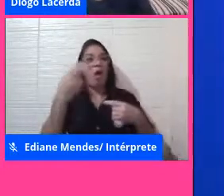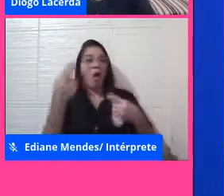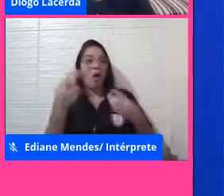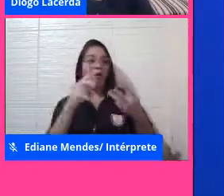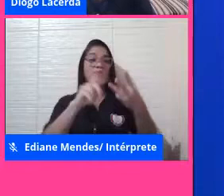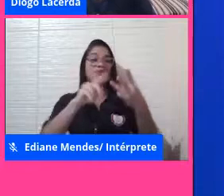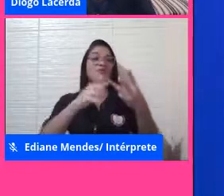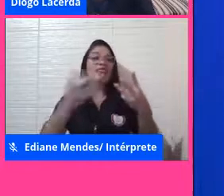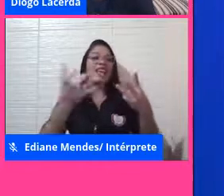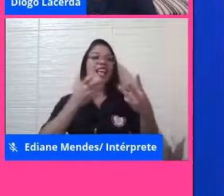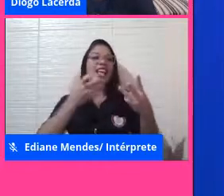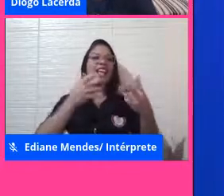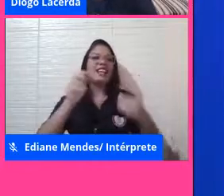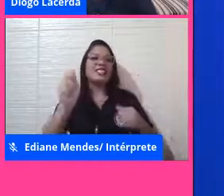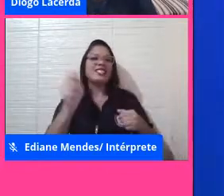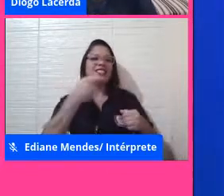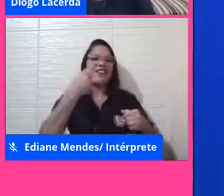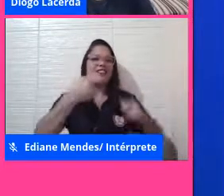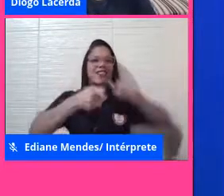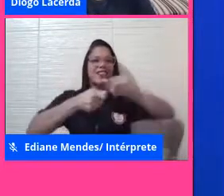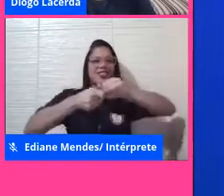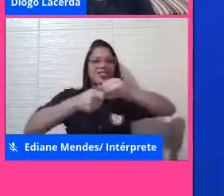lá, enfim, eu quero criar um porta